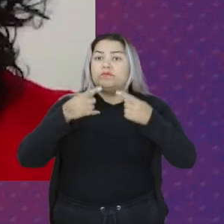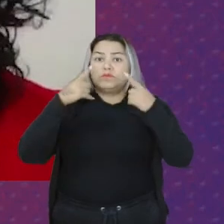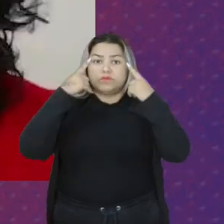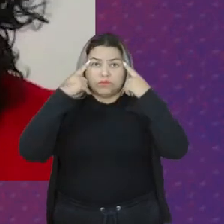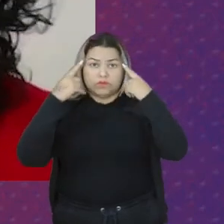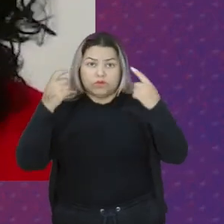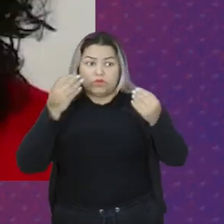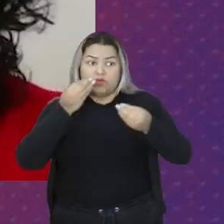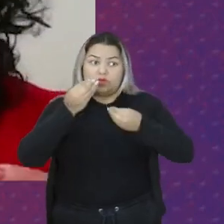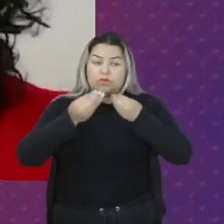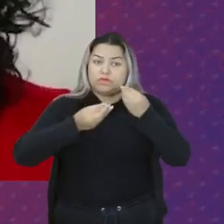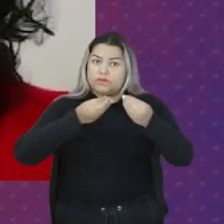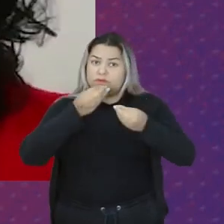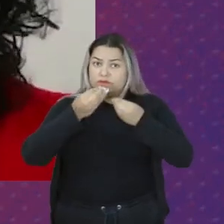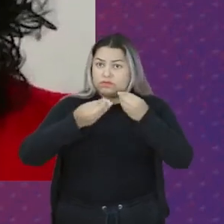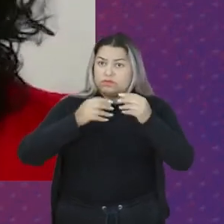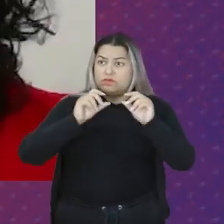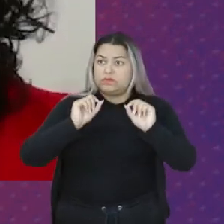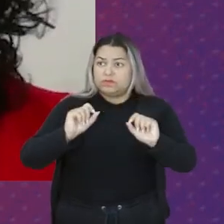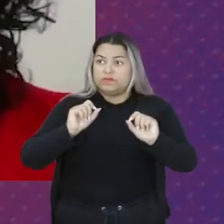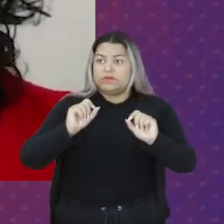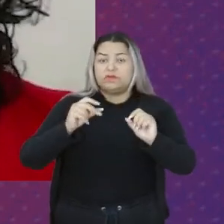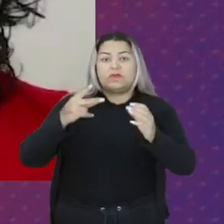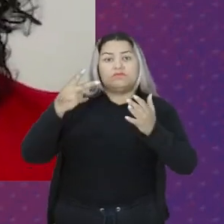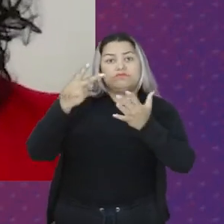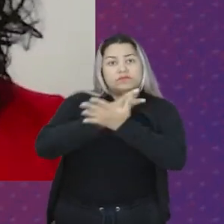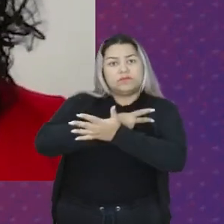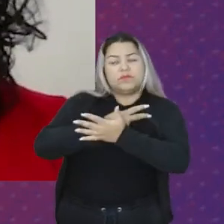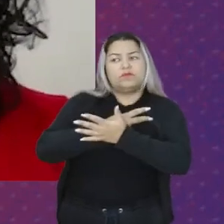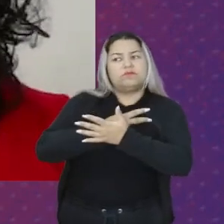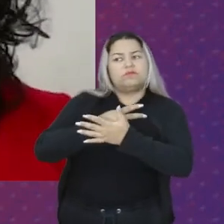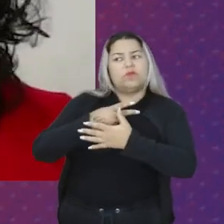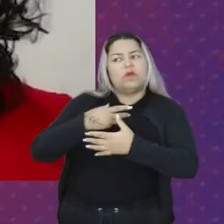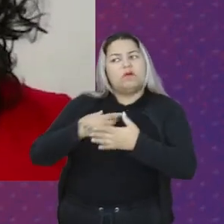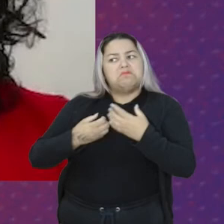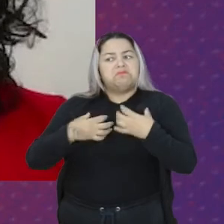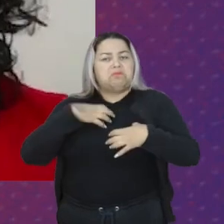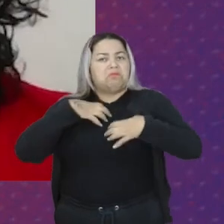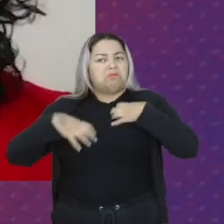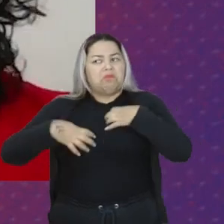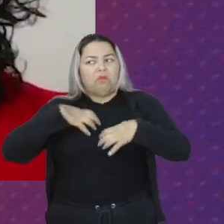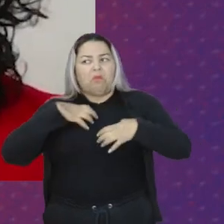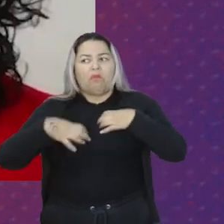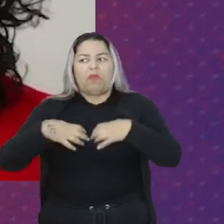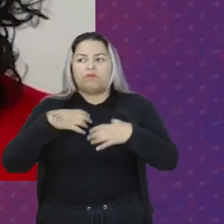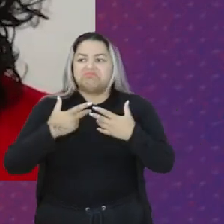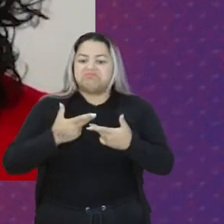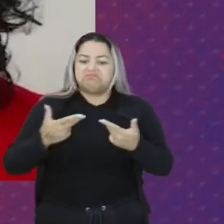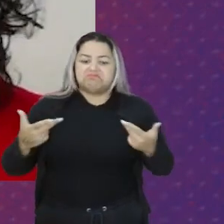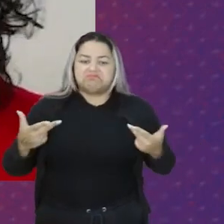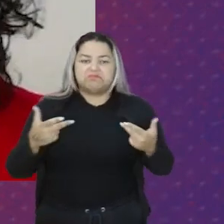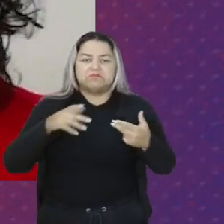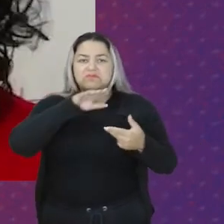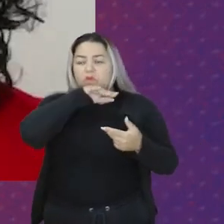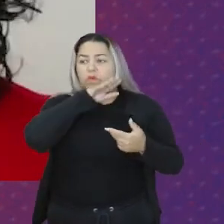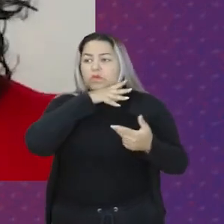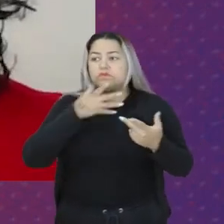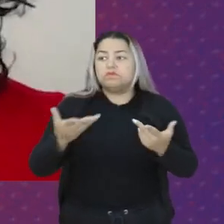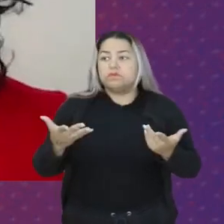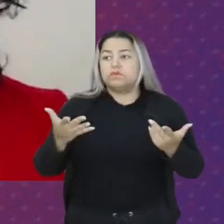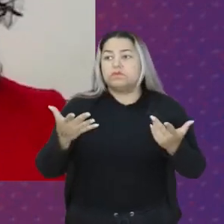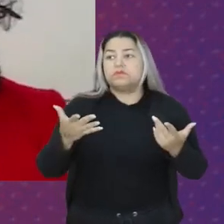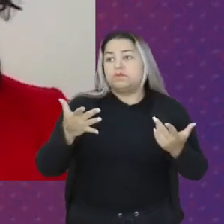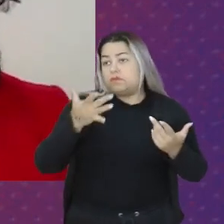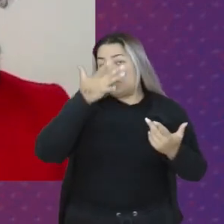violenta, como sendo algo que lhe causa desconforto. E, assim, essa